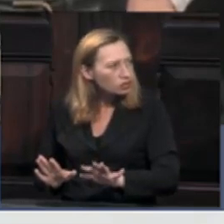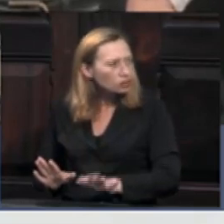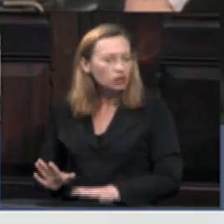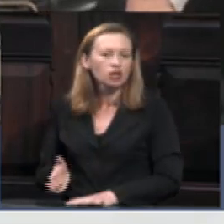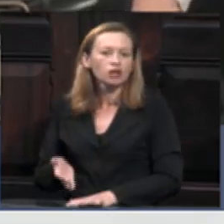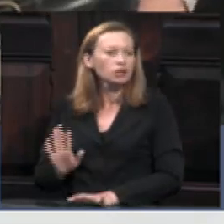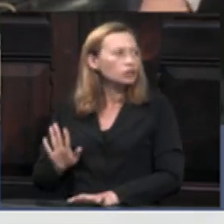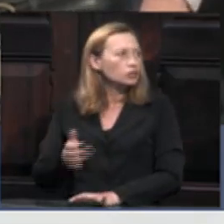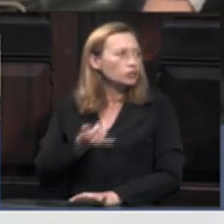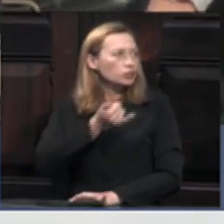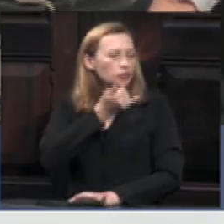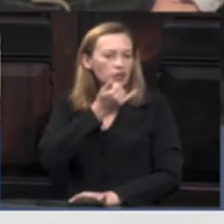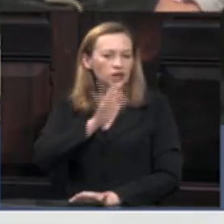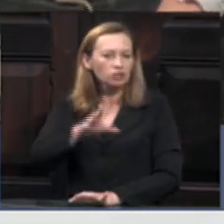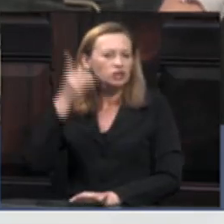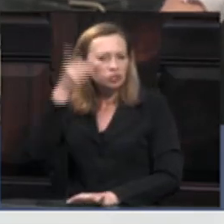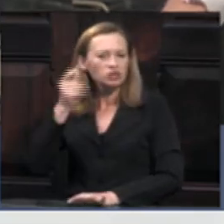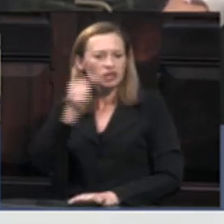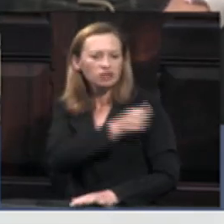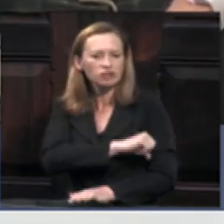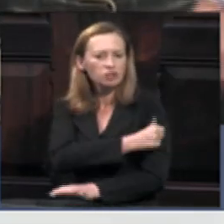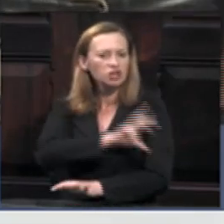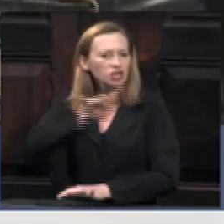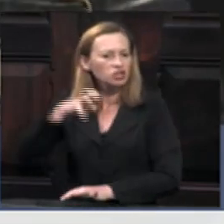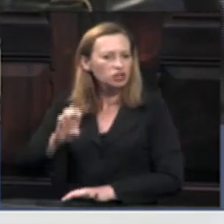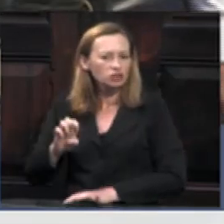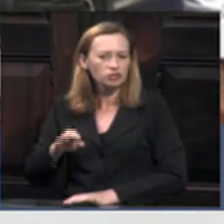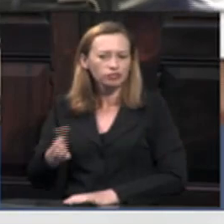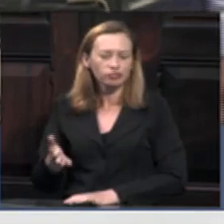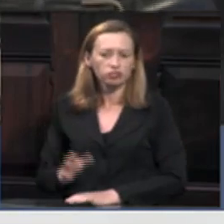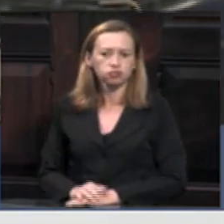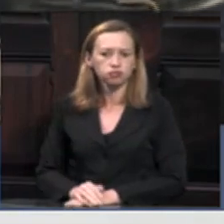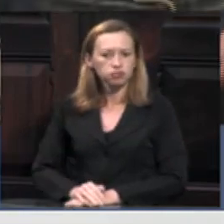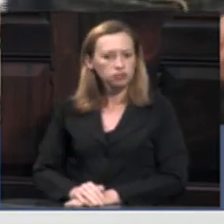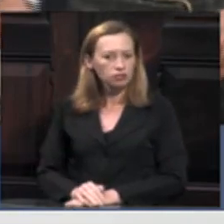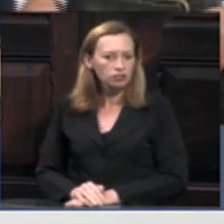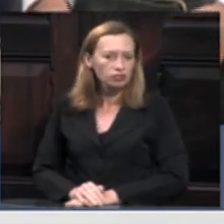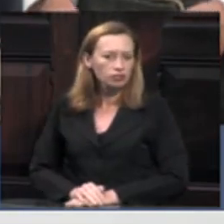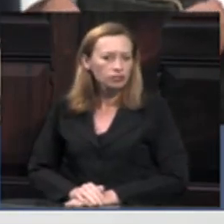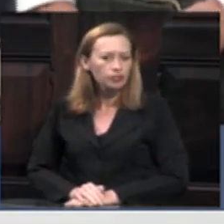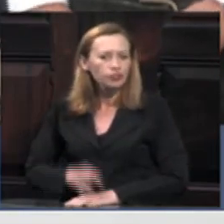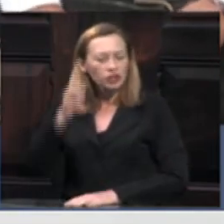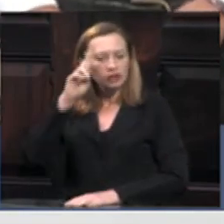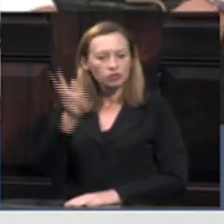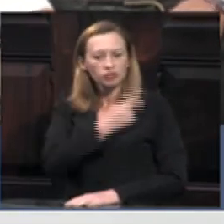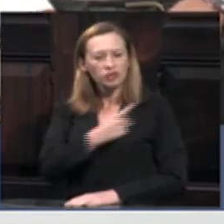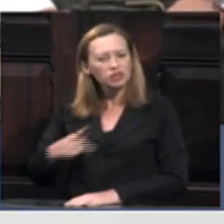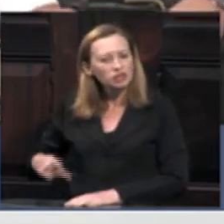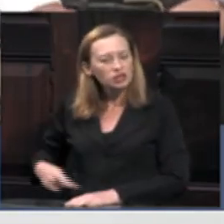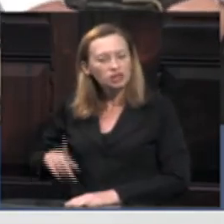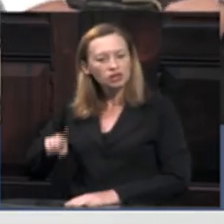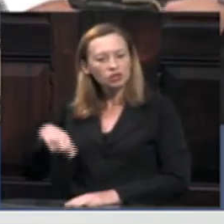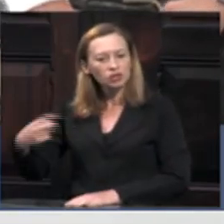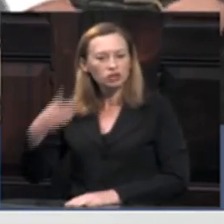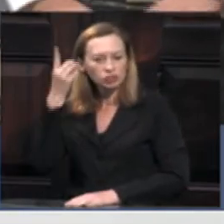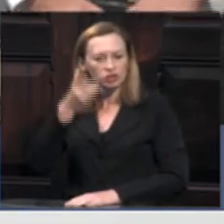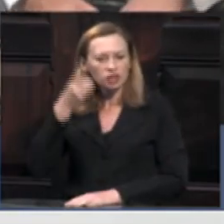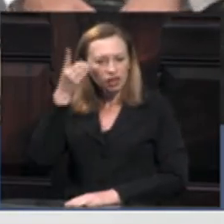perdão, deputado da enfermeira Rejane. Senhor presidente, demais